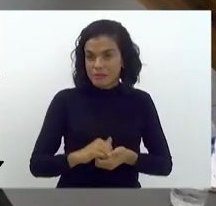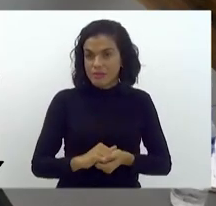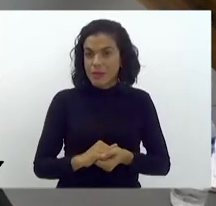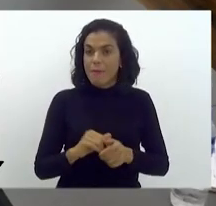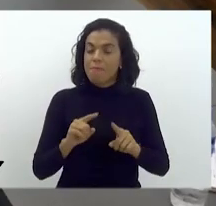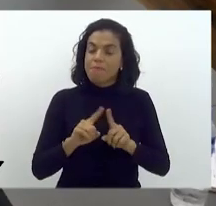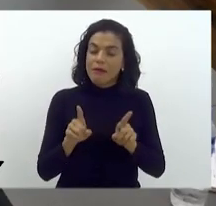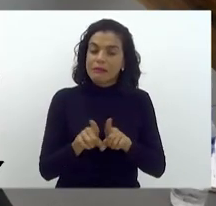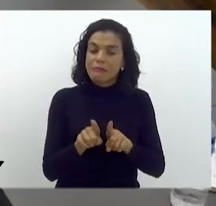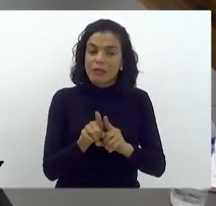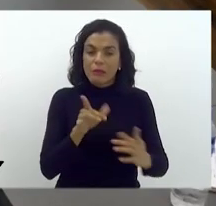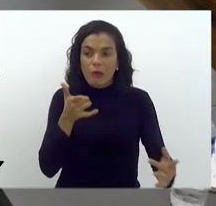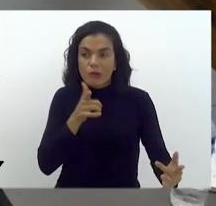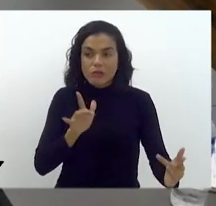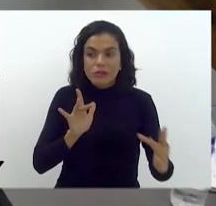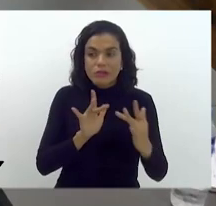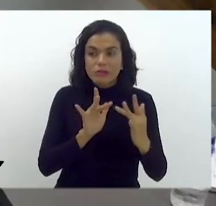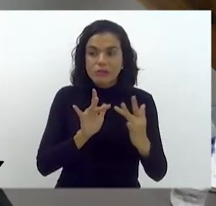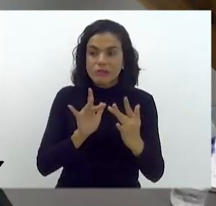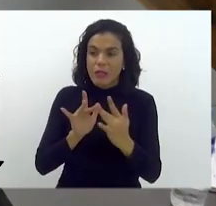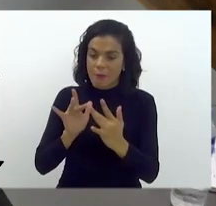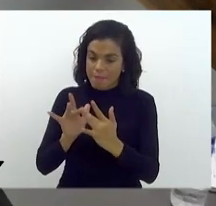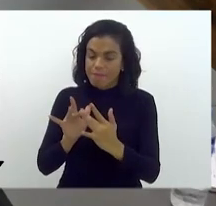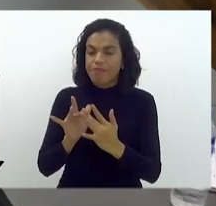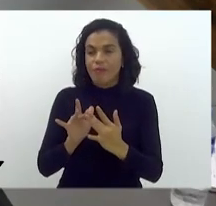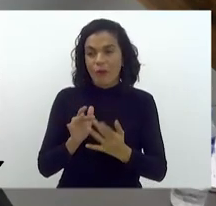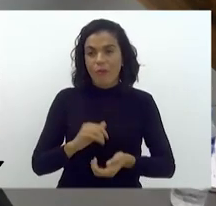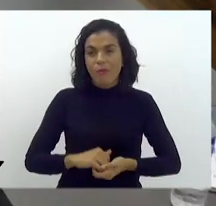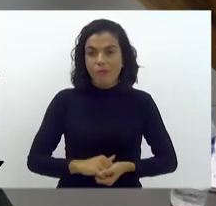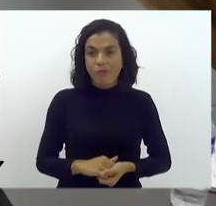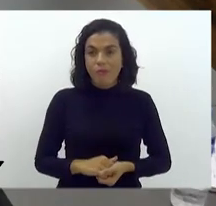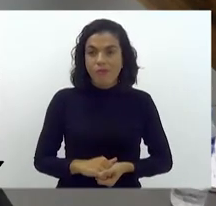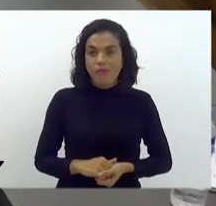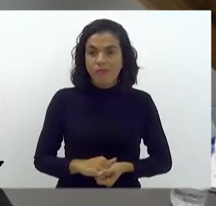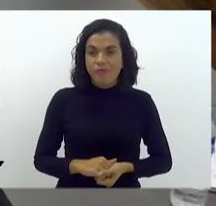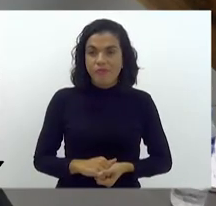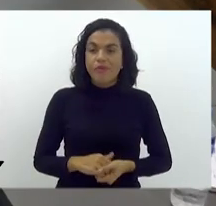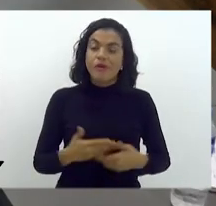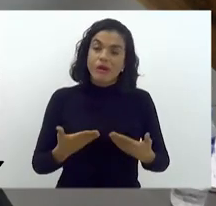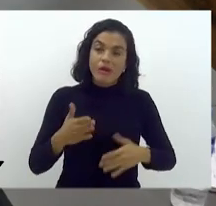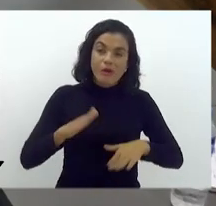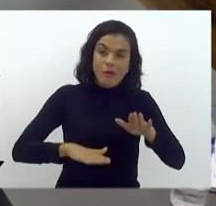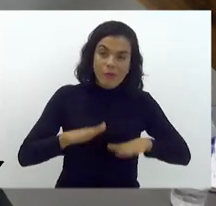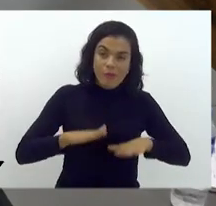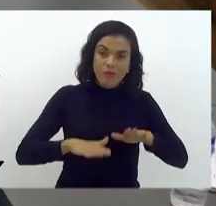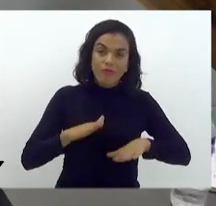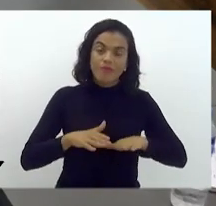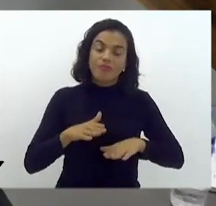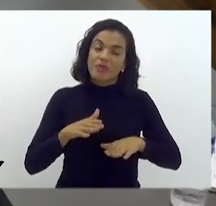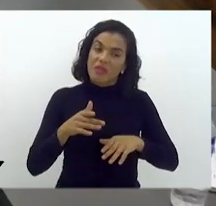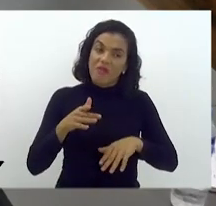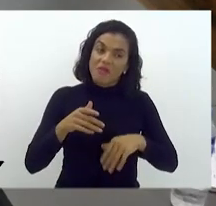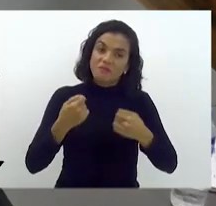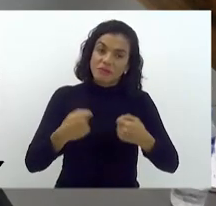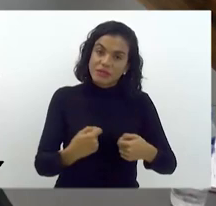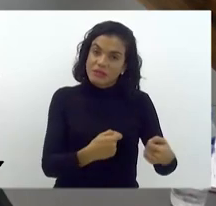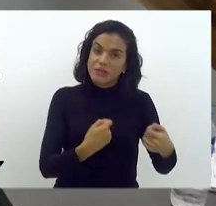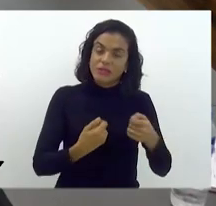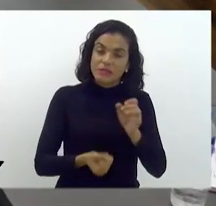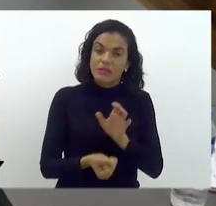o acesso a eles não é uma coisa muito facilitada E aí talvez tivesse passado por legislação